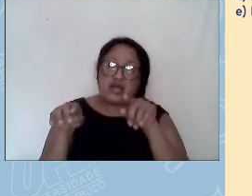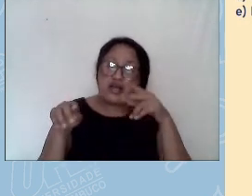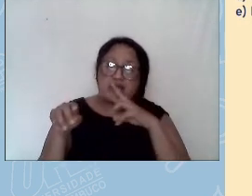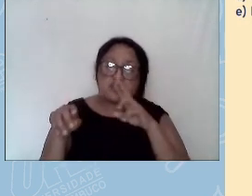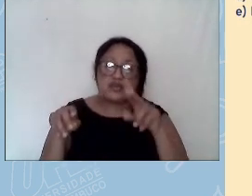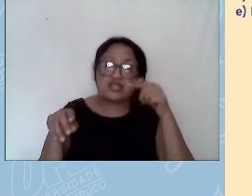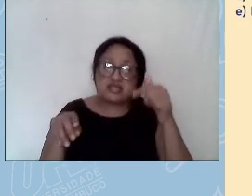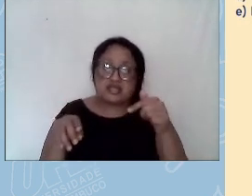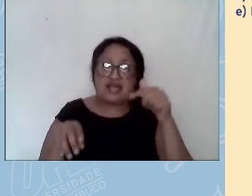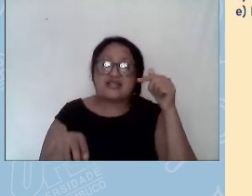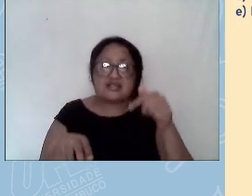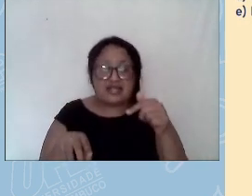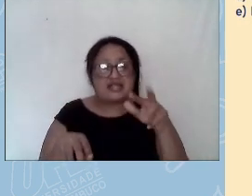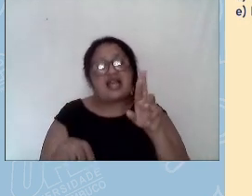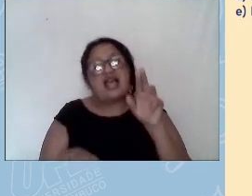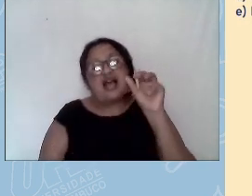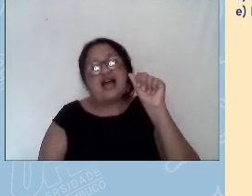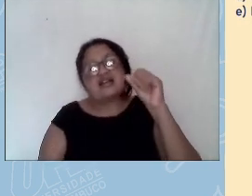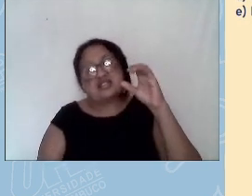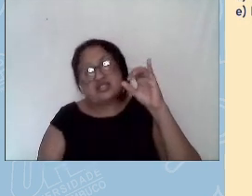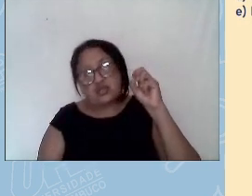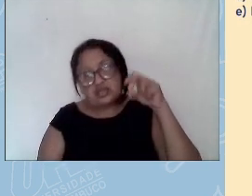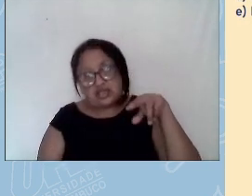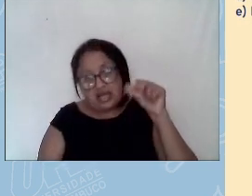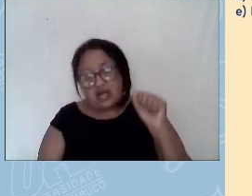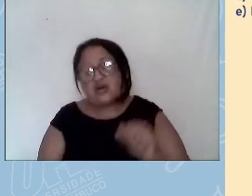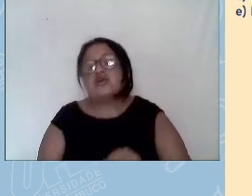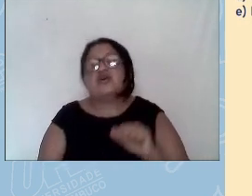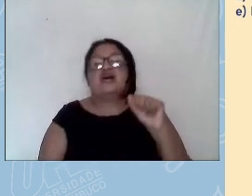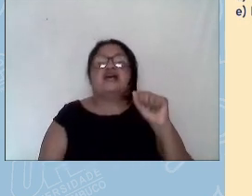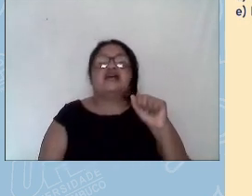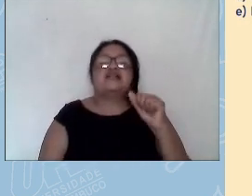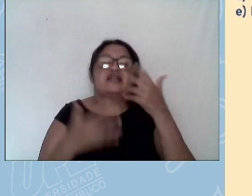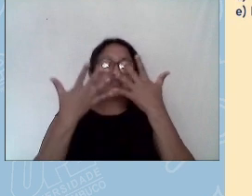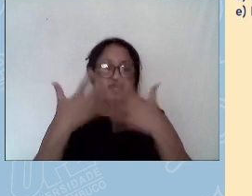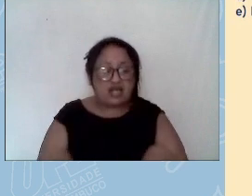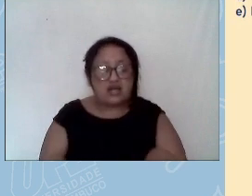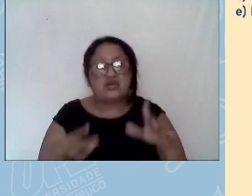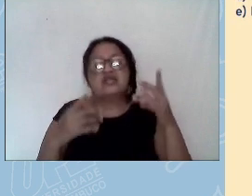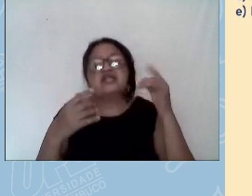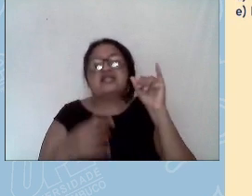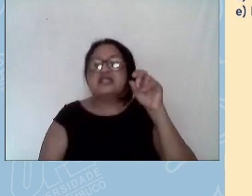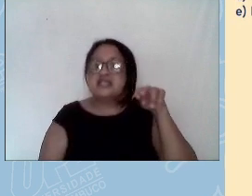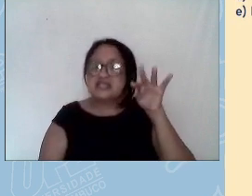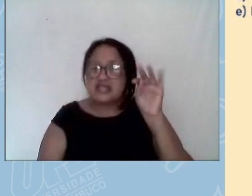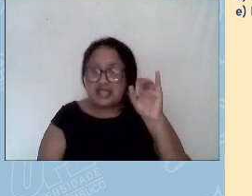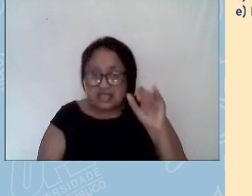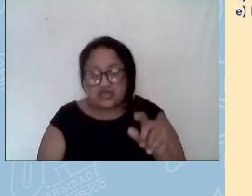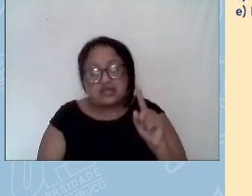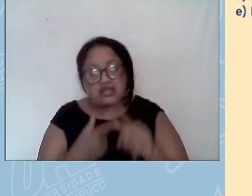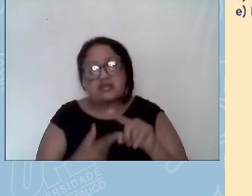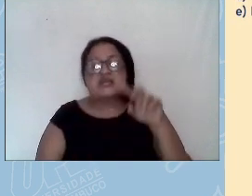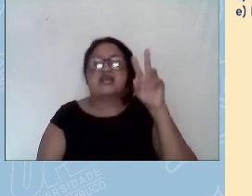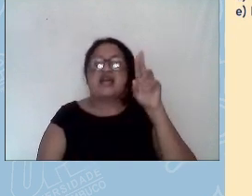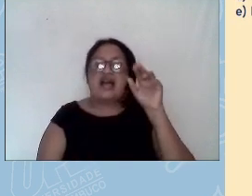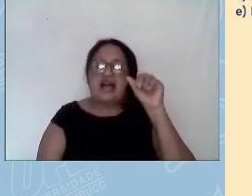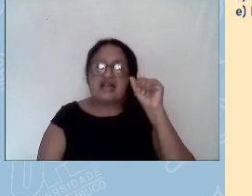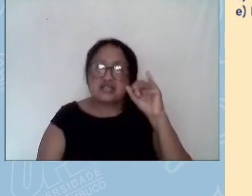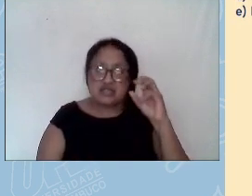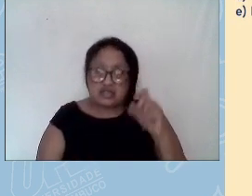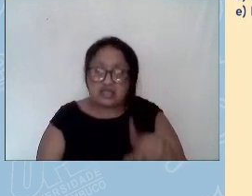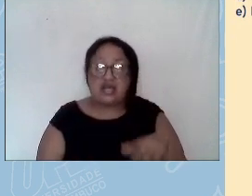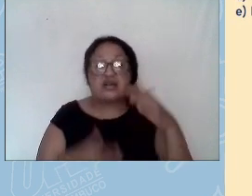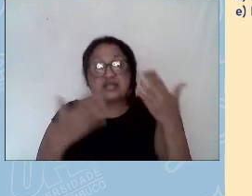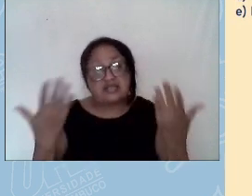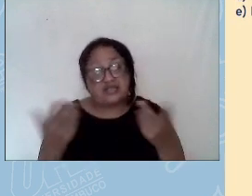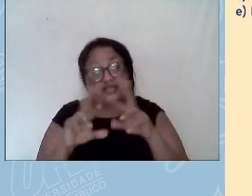número racional ele é natural ele é inteiro ele é também racional neste sentido um pouco